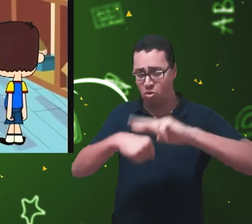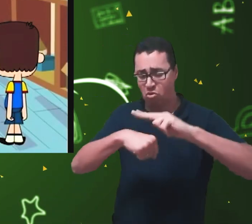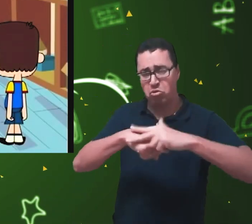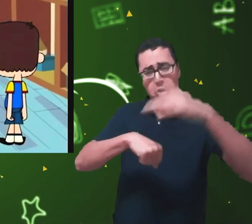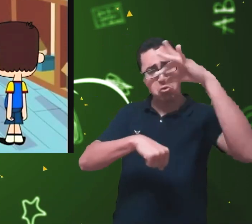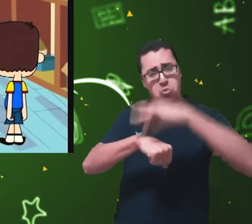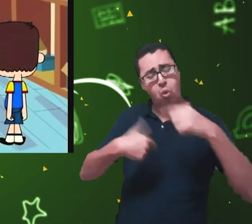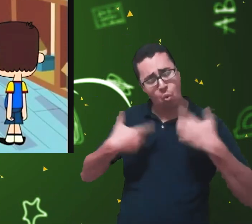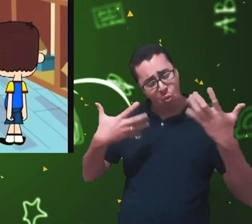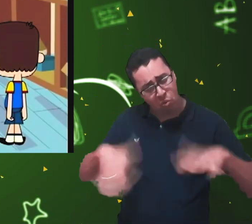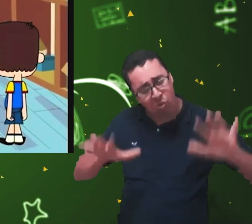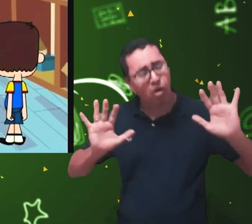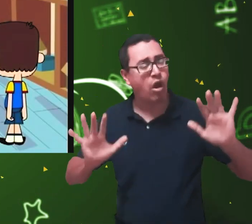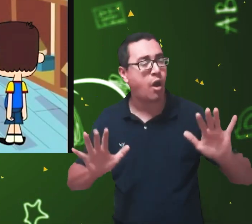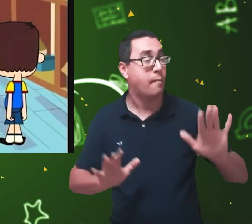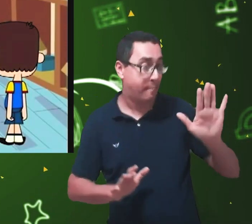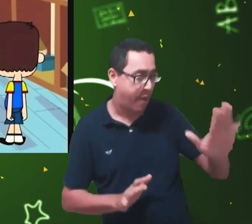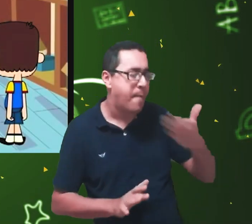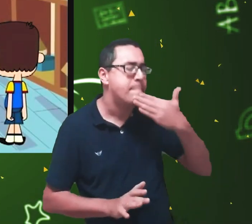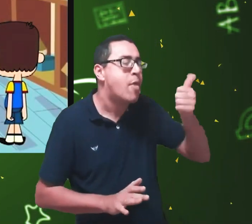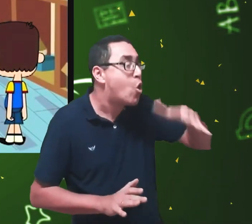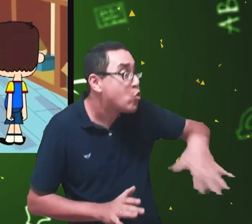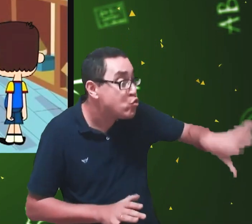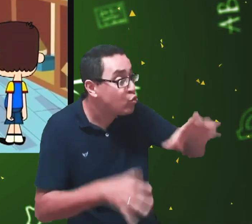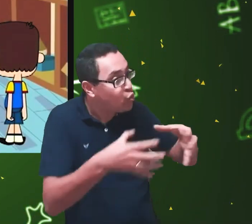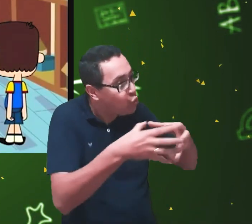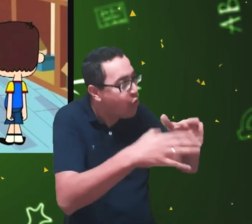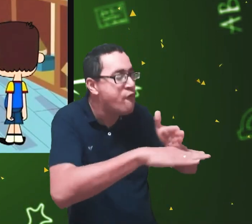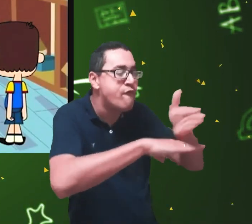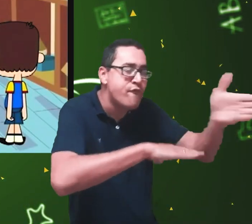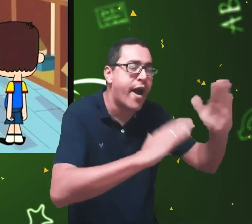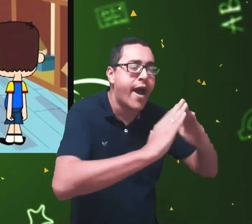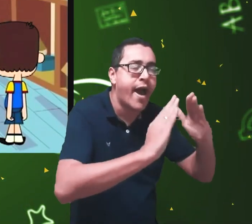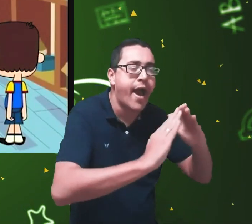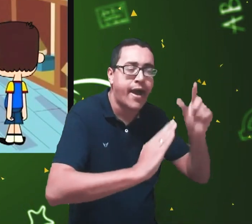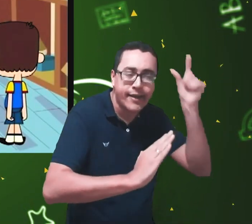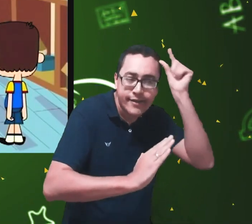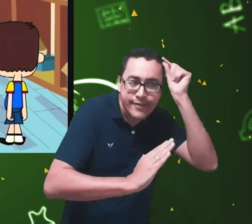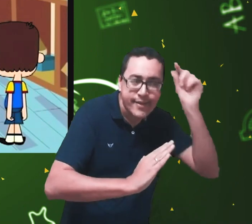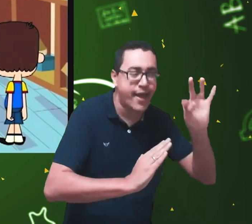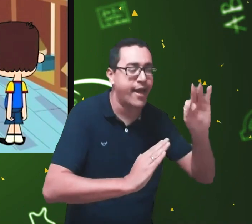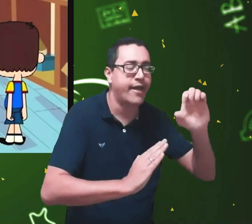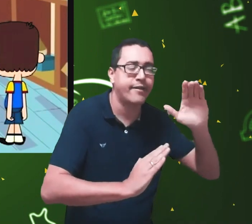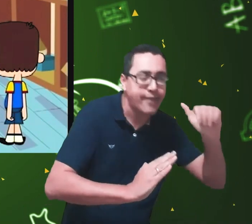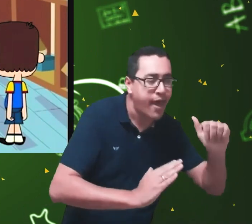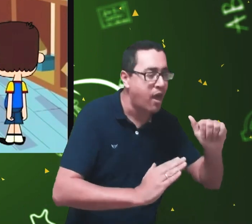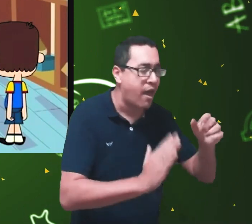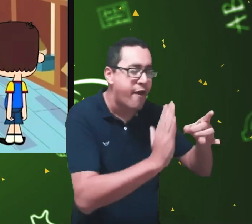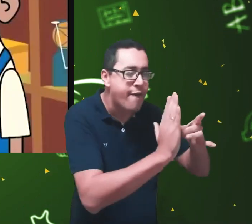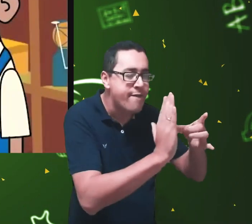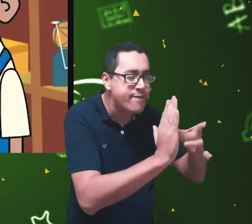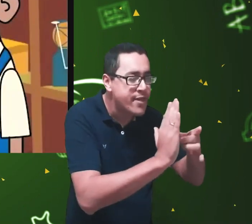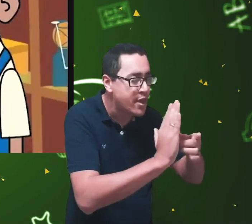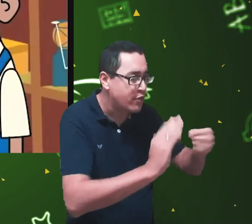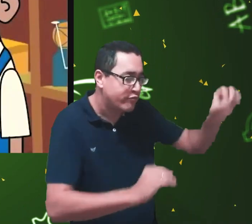Vamos fazer assim. Vai todo mundo para casa da Teca esvaziar garrafas e tudo que junte água parada. Assim ninguém